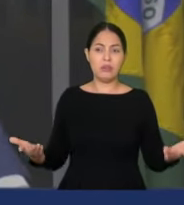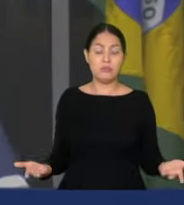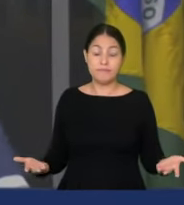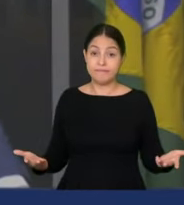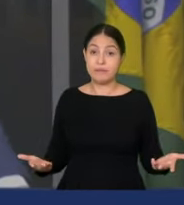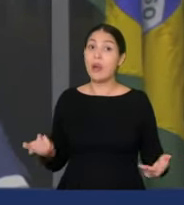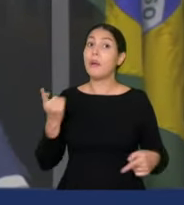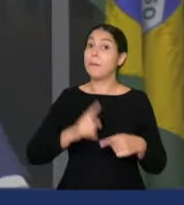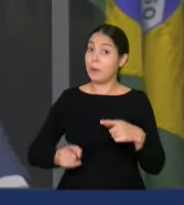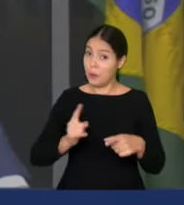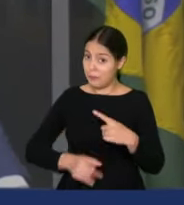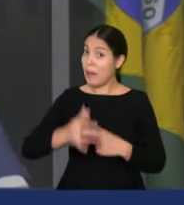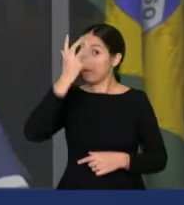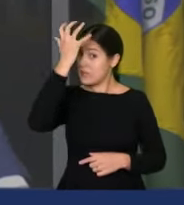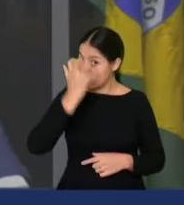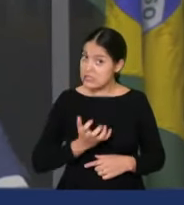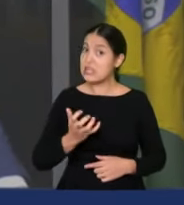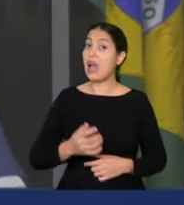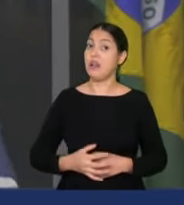problema.